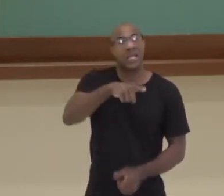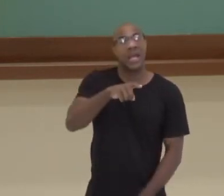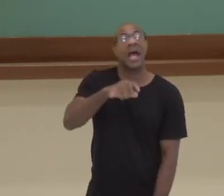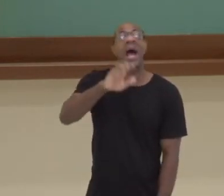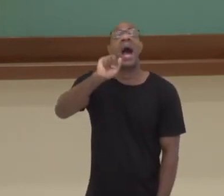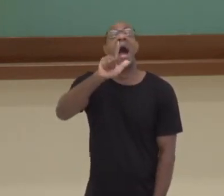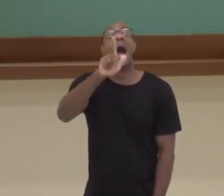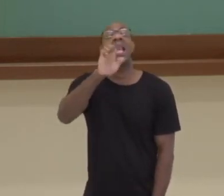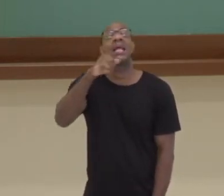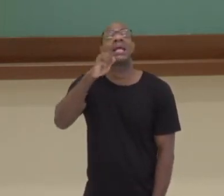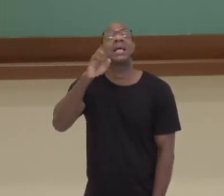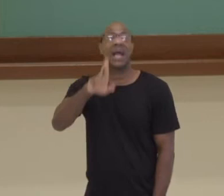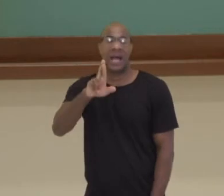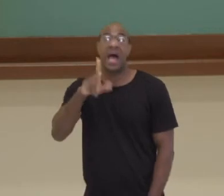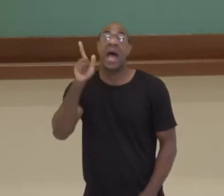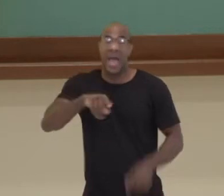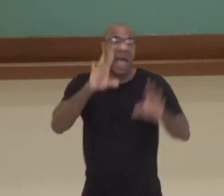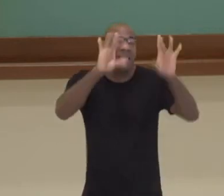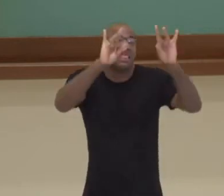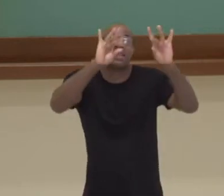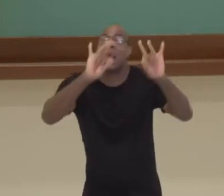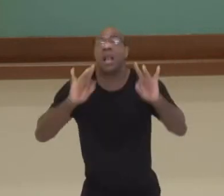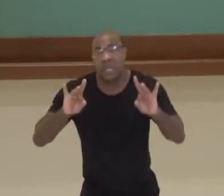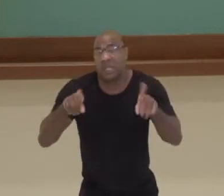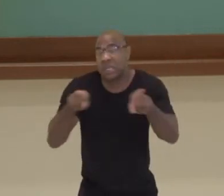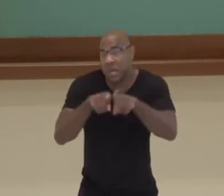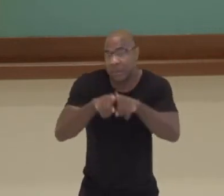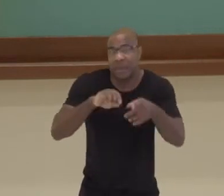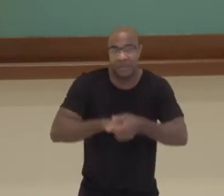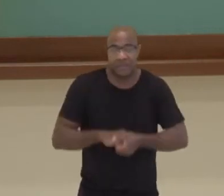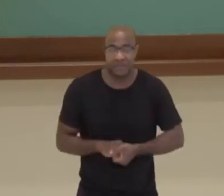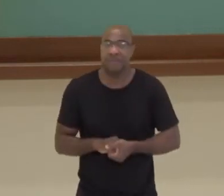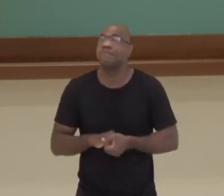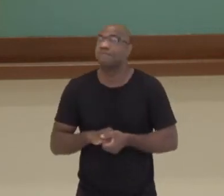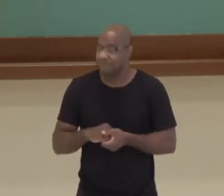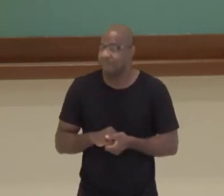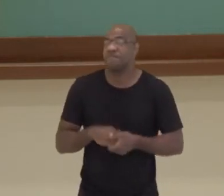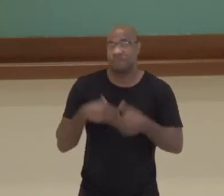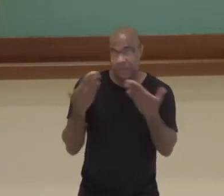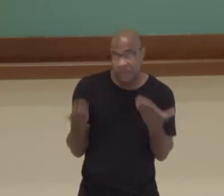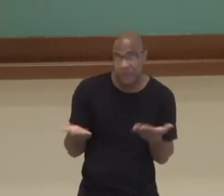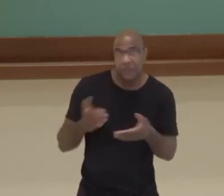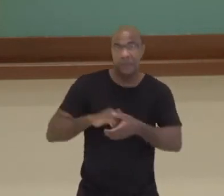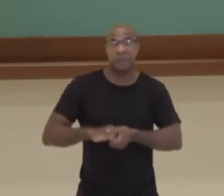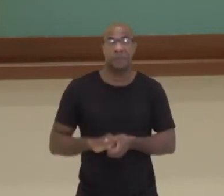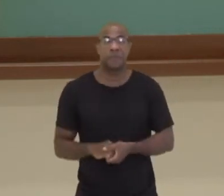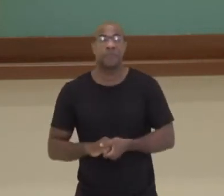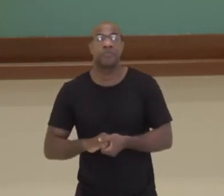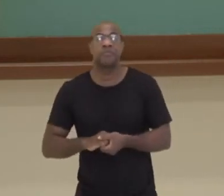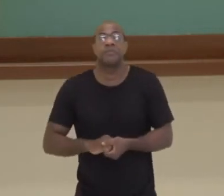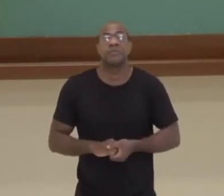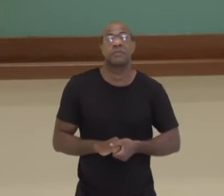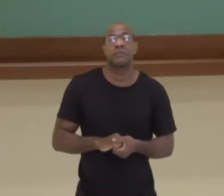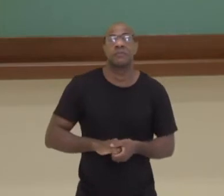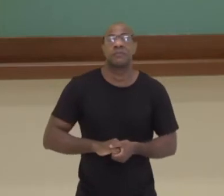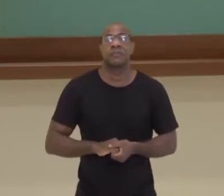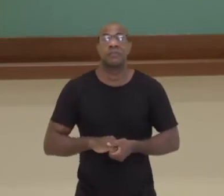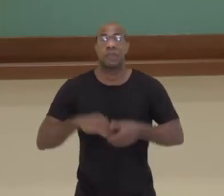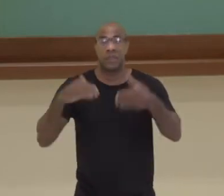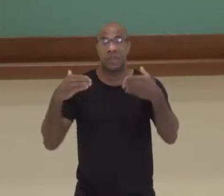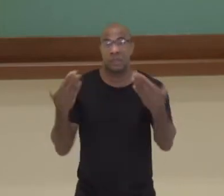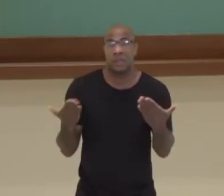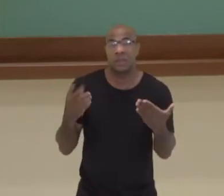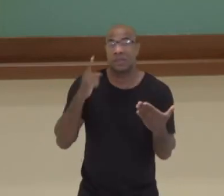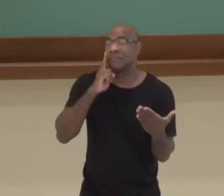detalhista, se ele for descrever uma faca, ele dirá: a faca possui uma lâmina de 30 centímetros que está sobre a mesa,